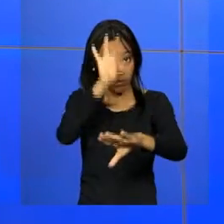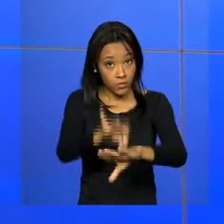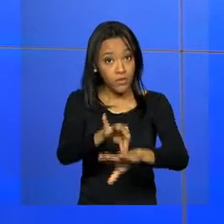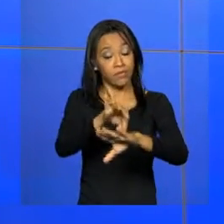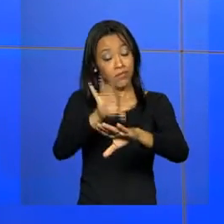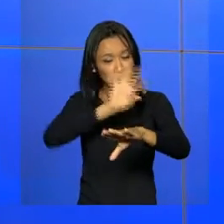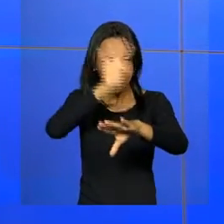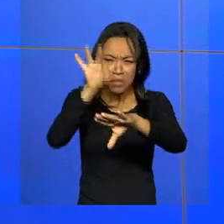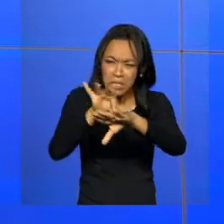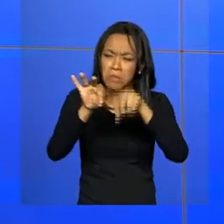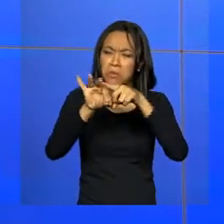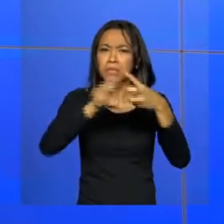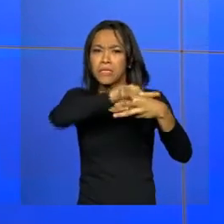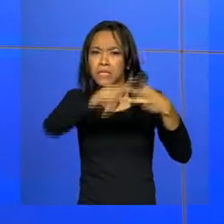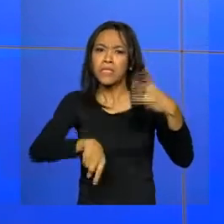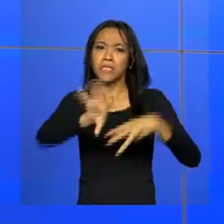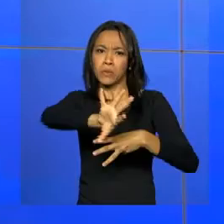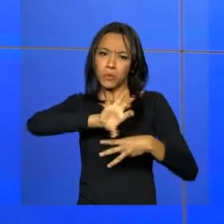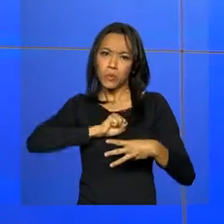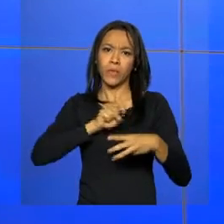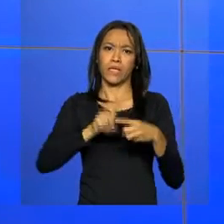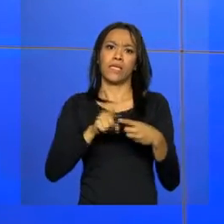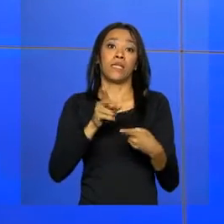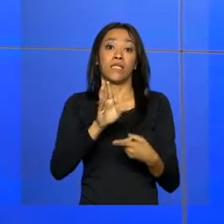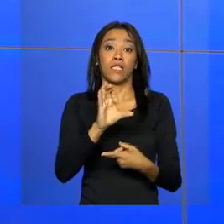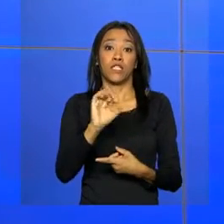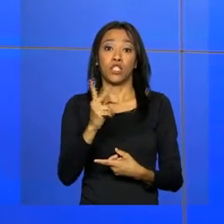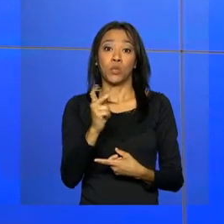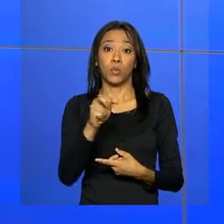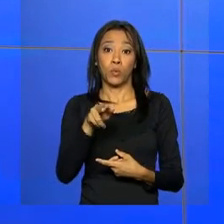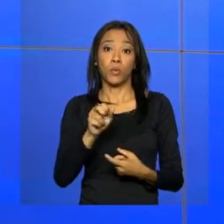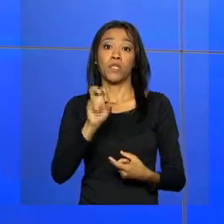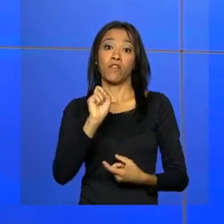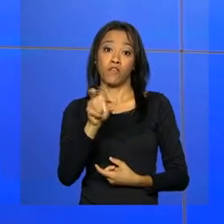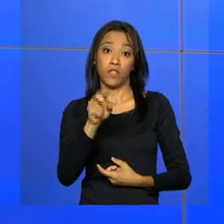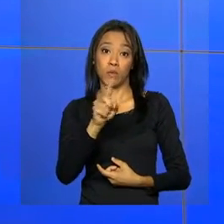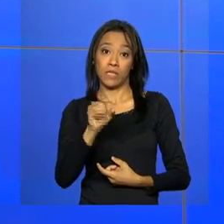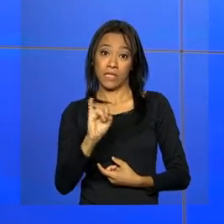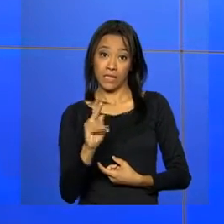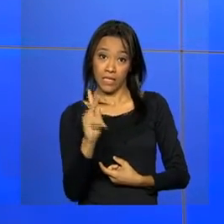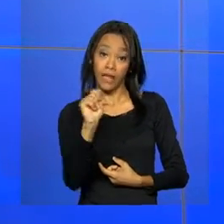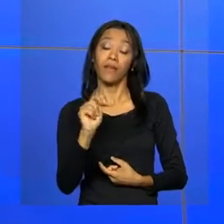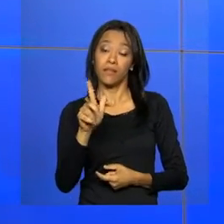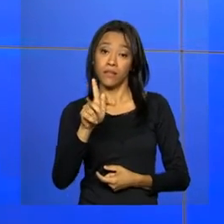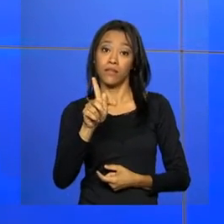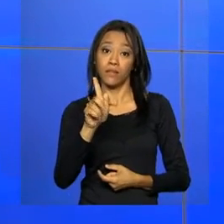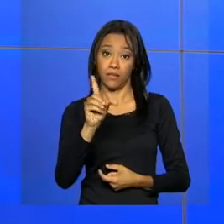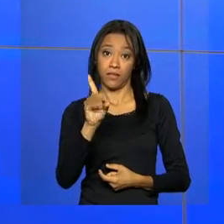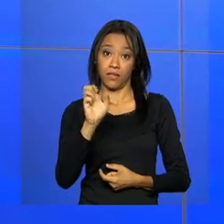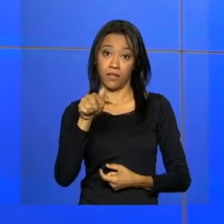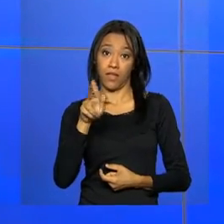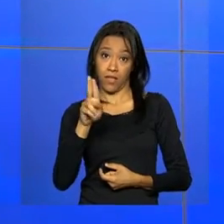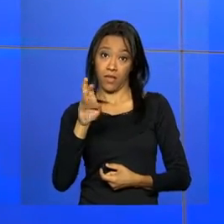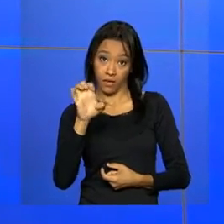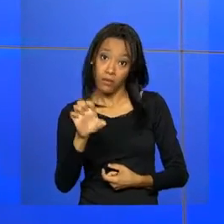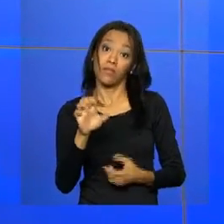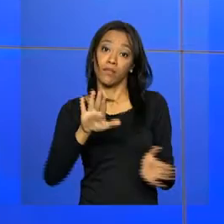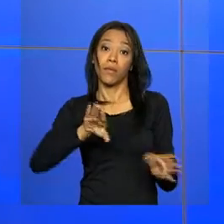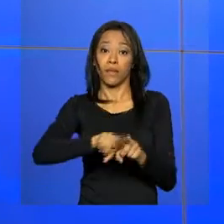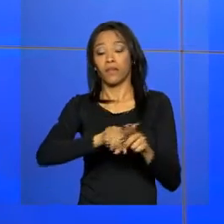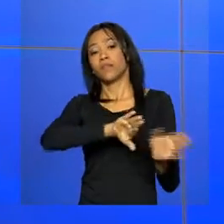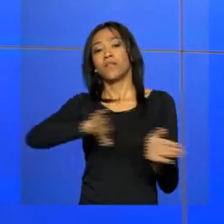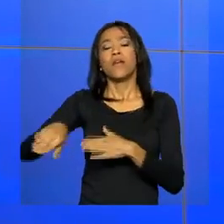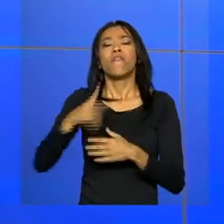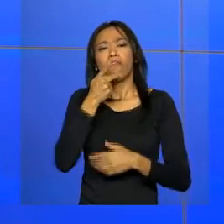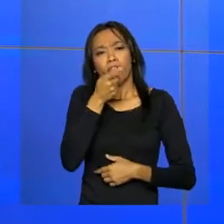Mosquito transmissor da dengue, da febre chikungunya e do vírus zika. Marcelo Castro também falará das ações